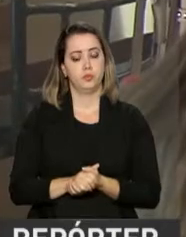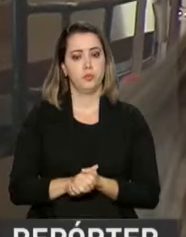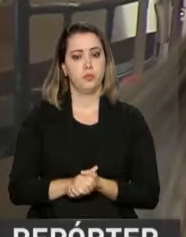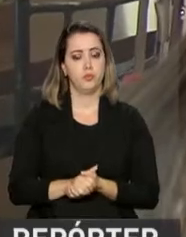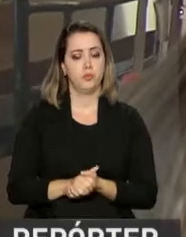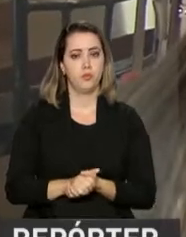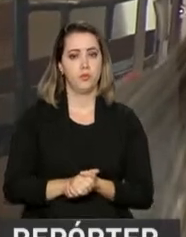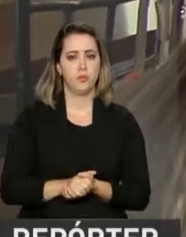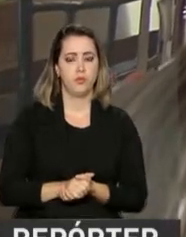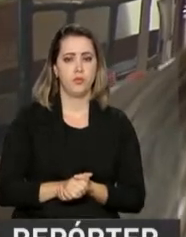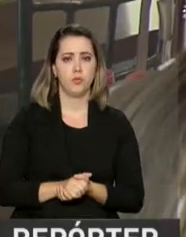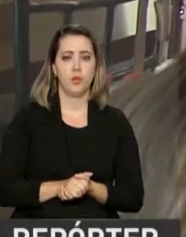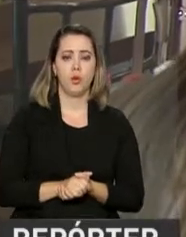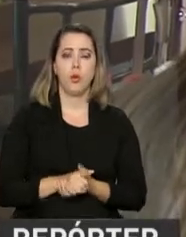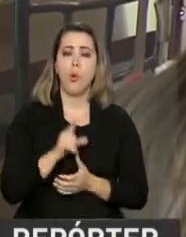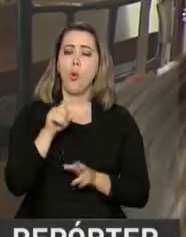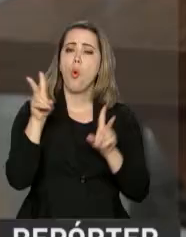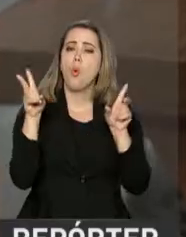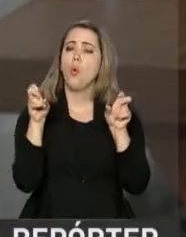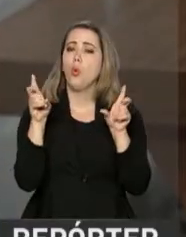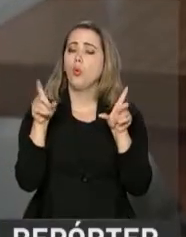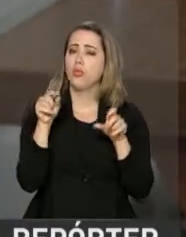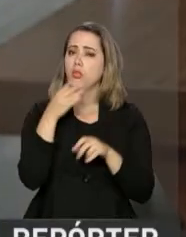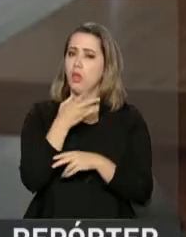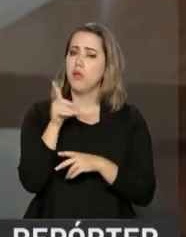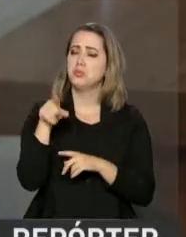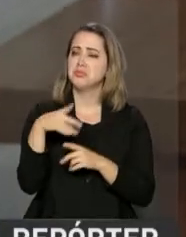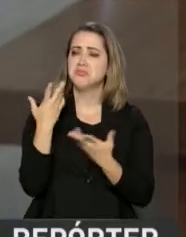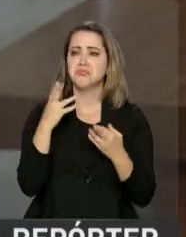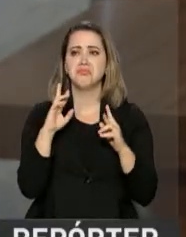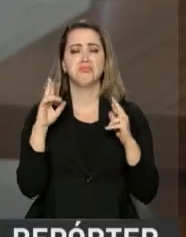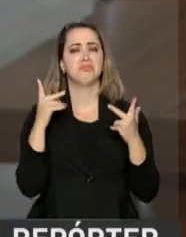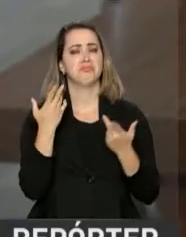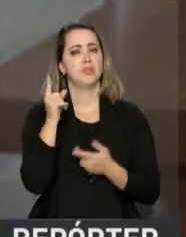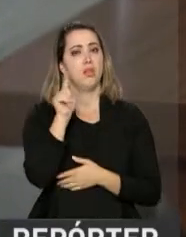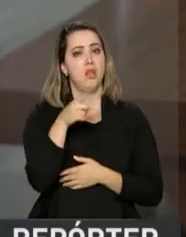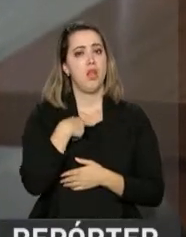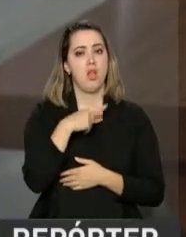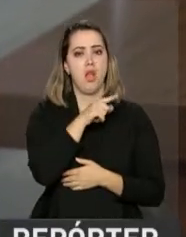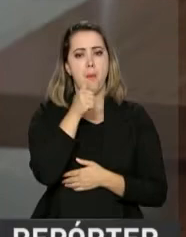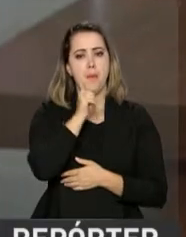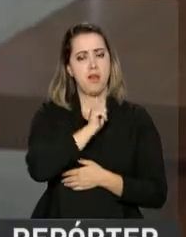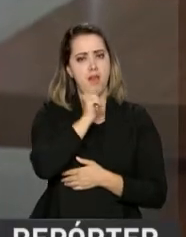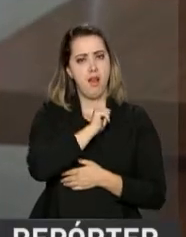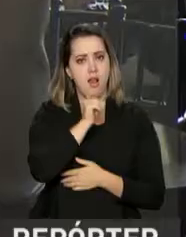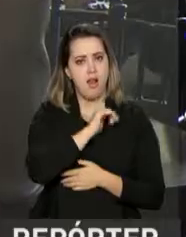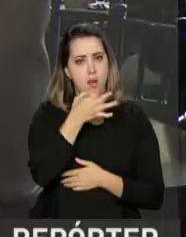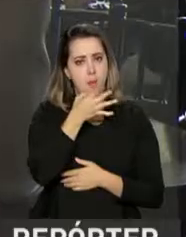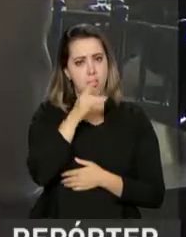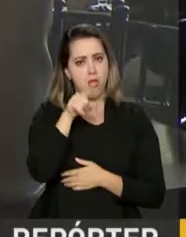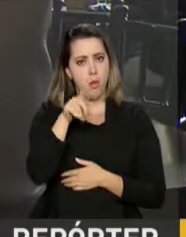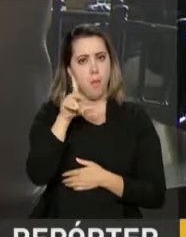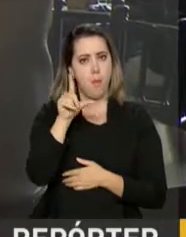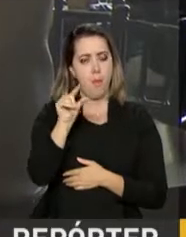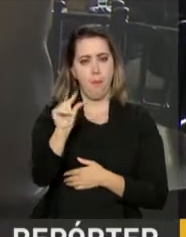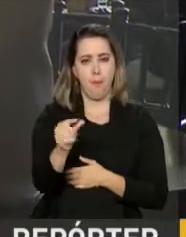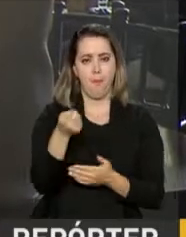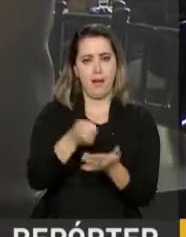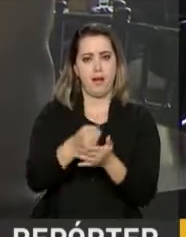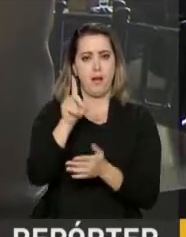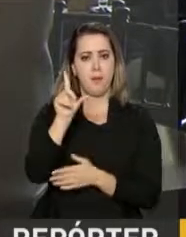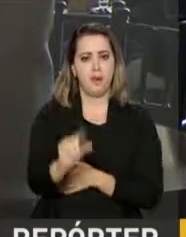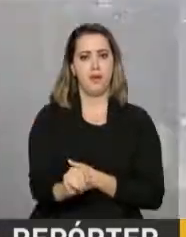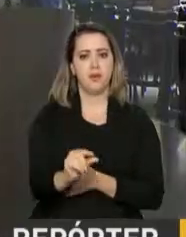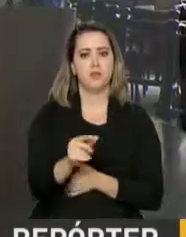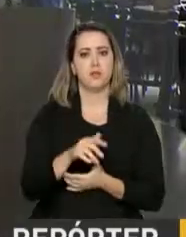o tema é polêmico para anne elas devem pagar menos porque gastou mais para sair com certeza é um ótimo presente